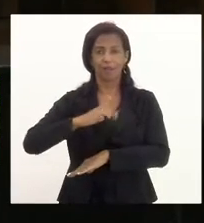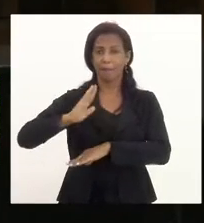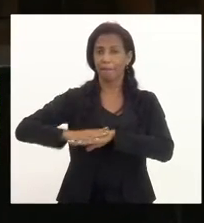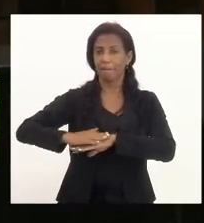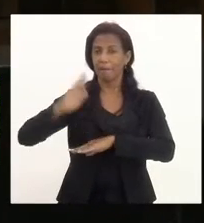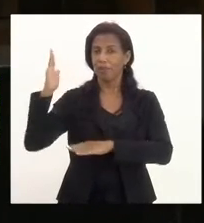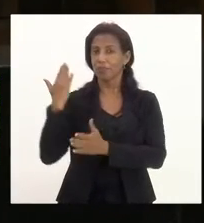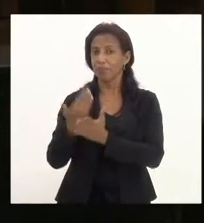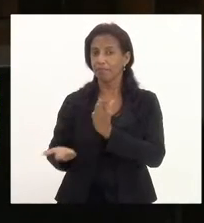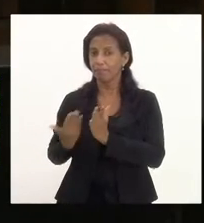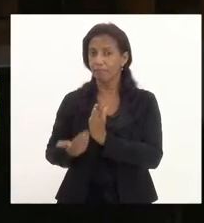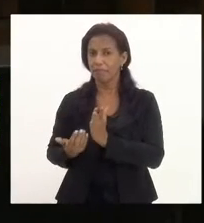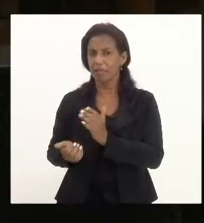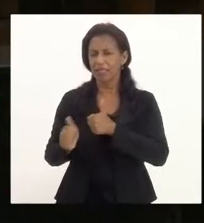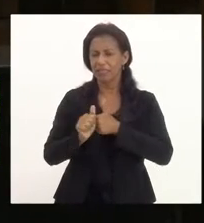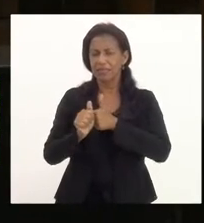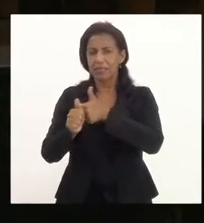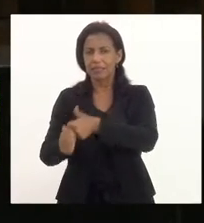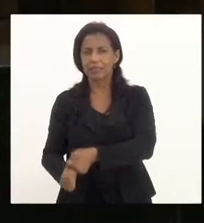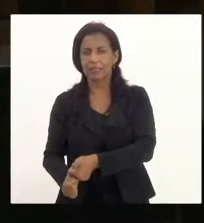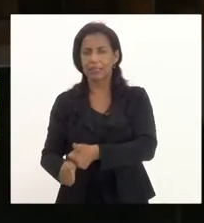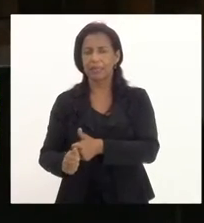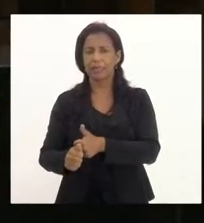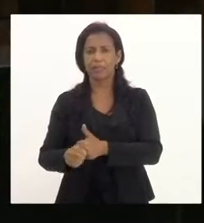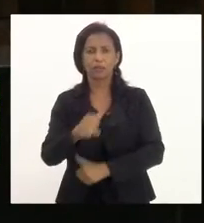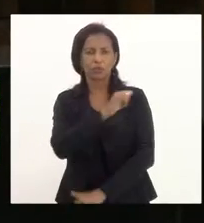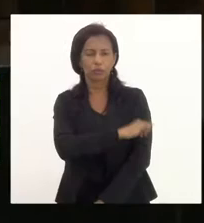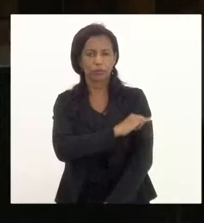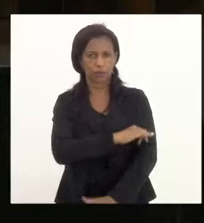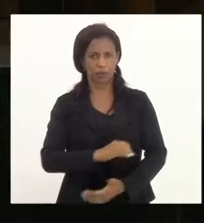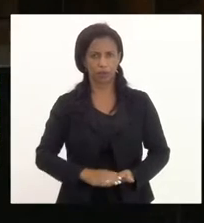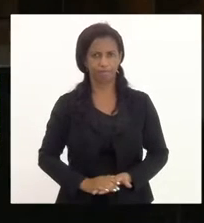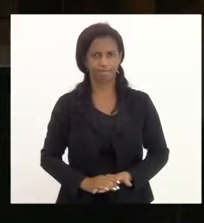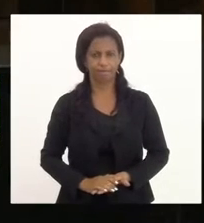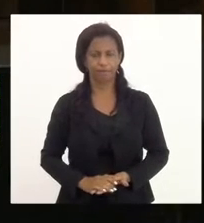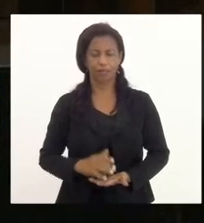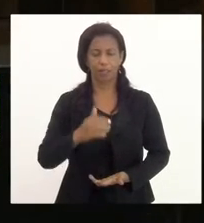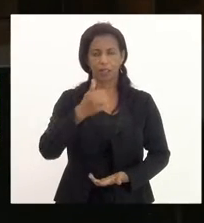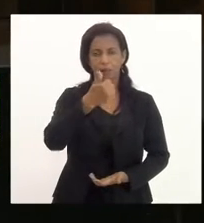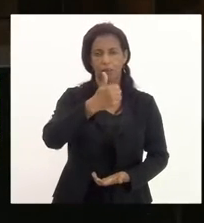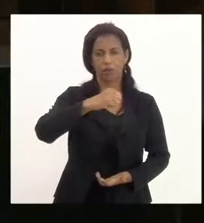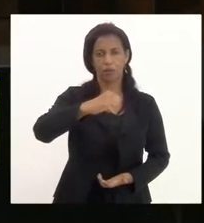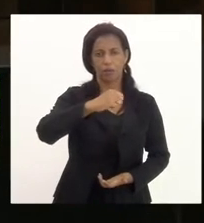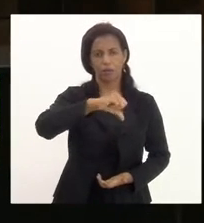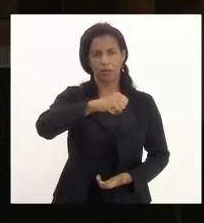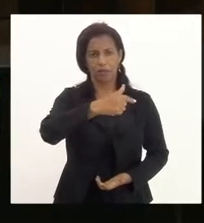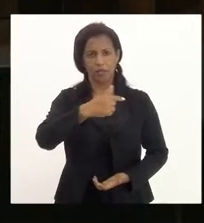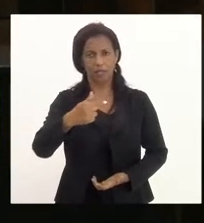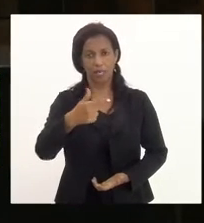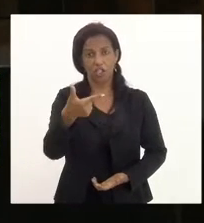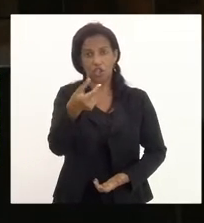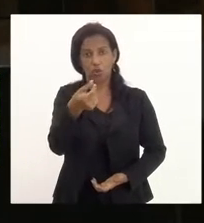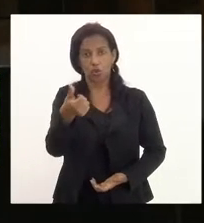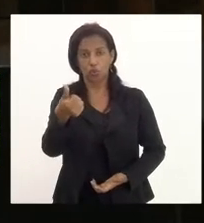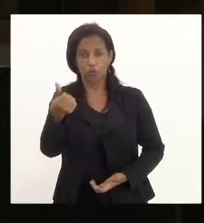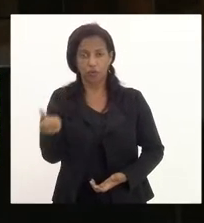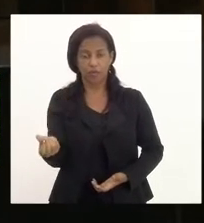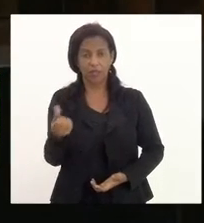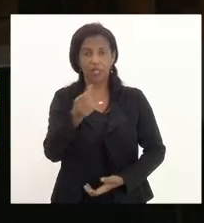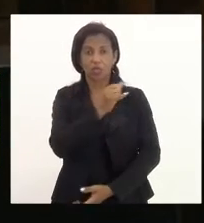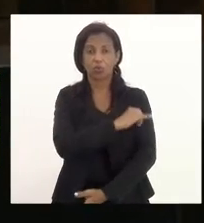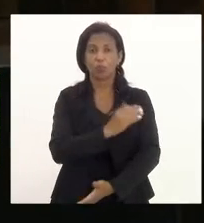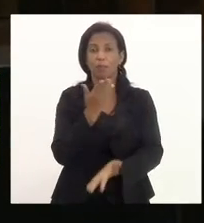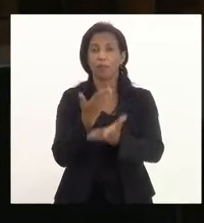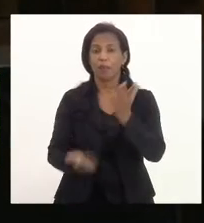teve mais perdas seguido do Rio de Janeiro entre 97 e 2016 o rio